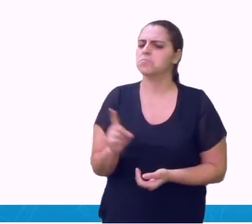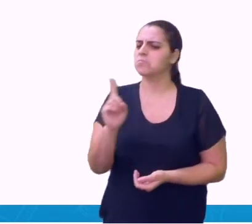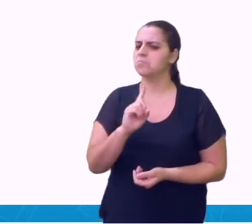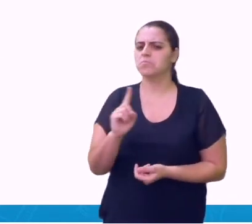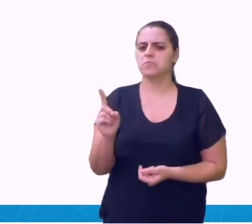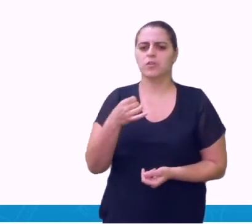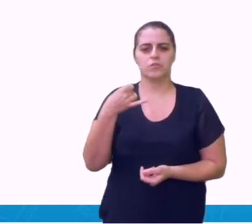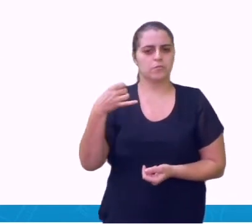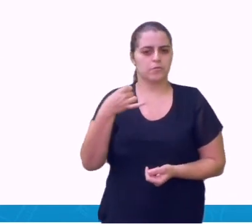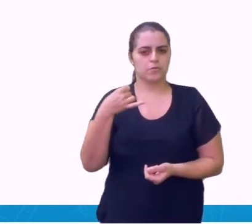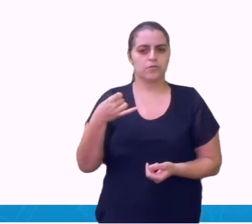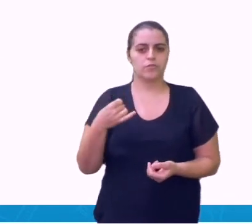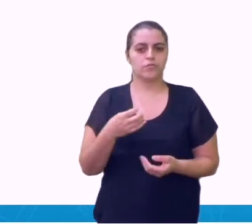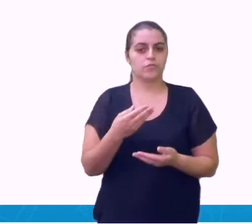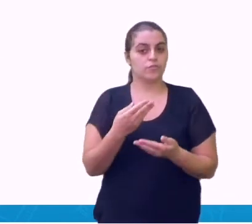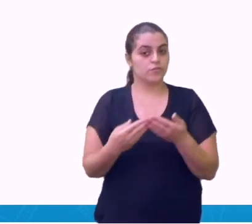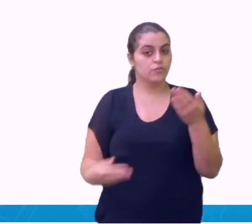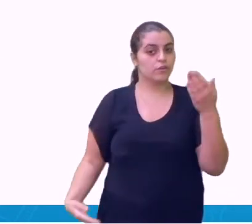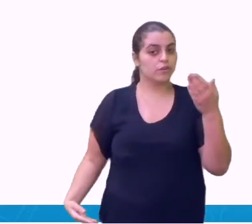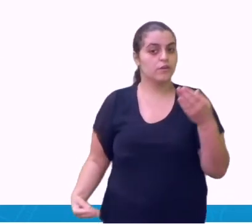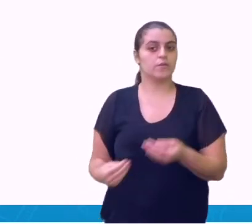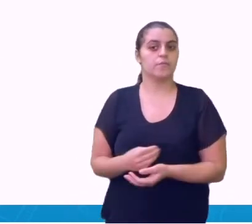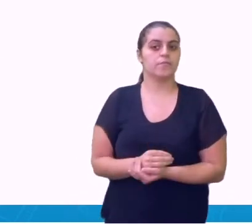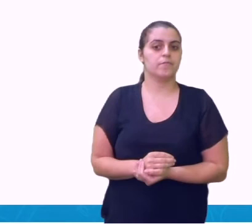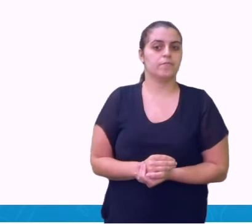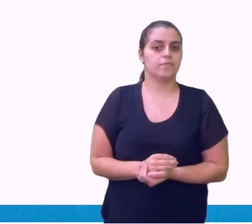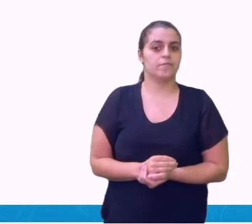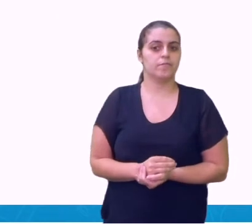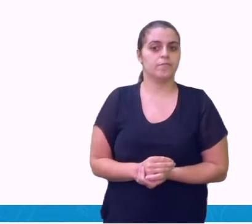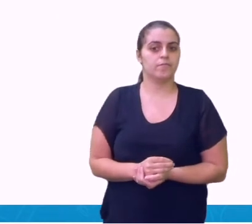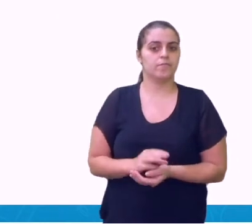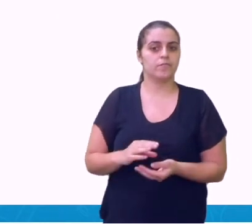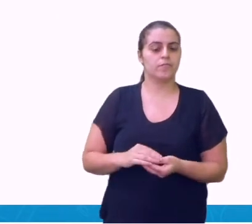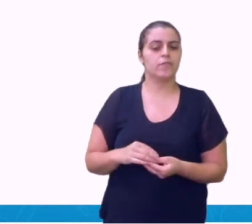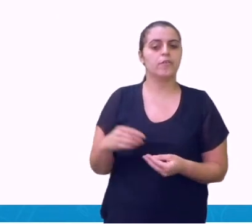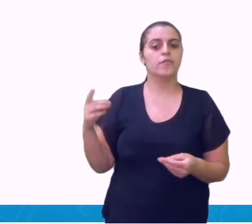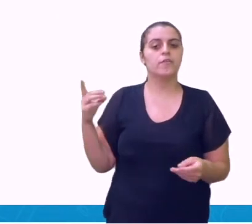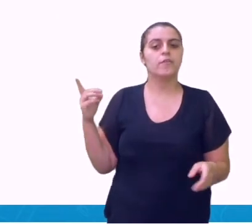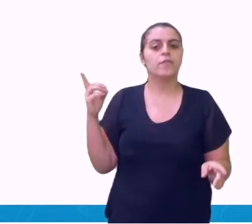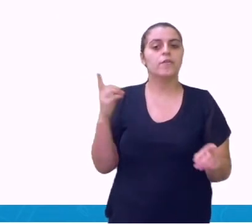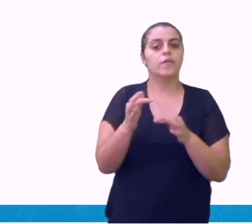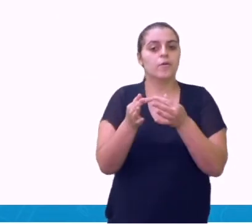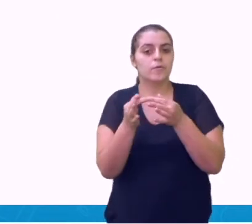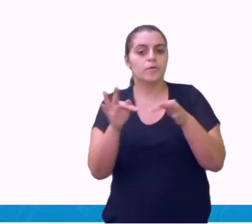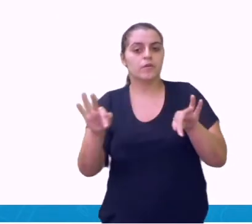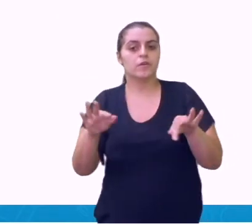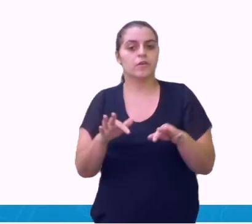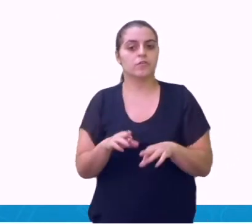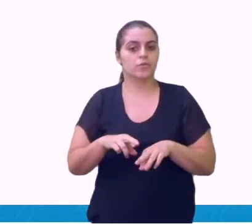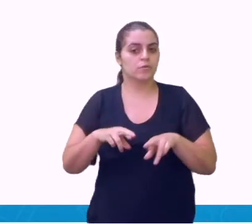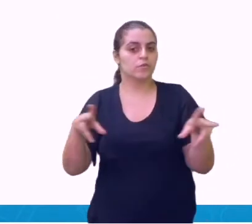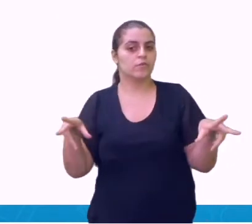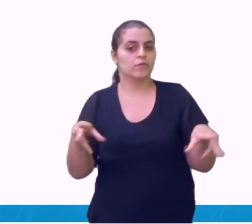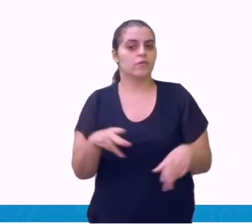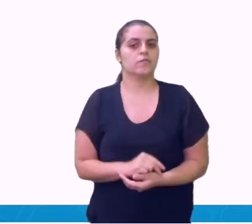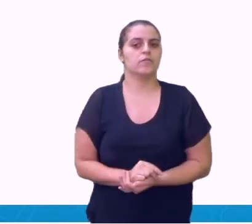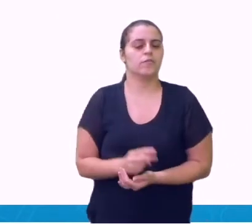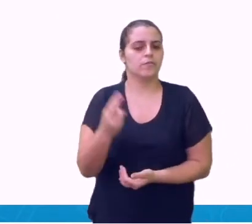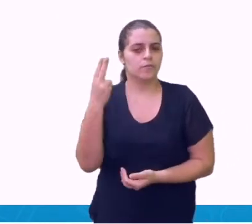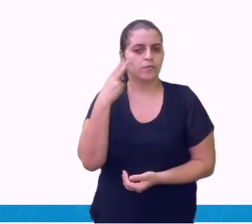Não, na subtração eu vou tirar e vou achar o resto ou